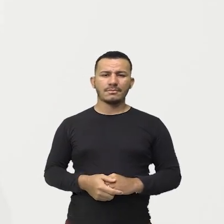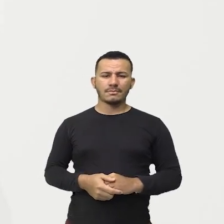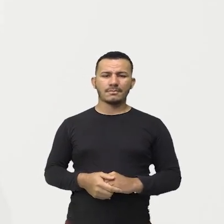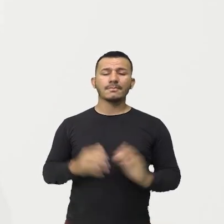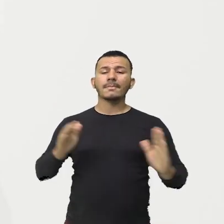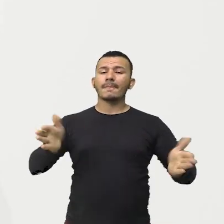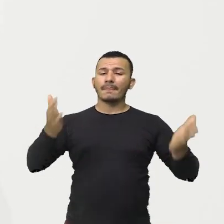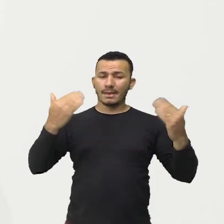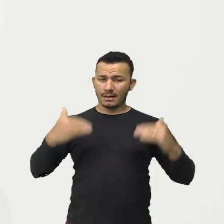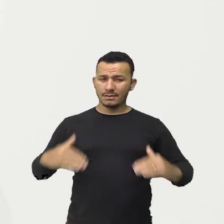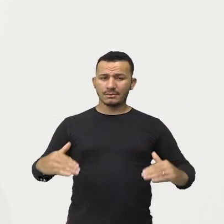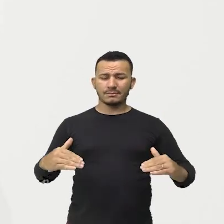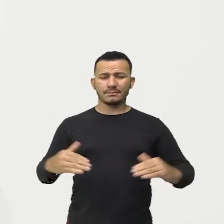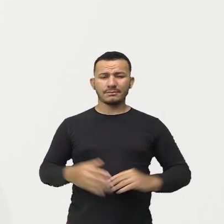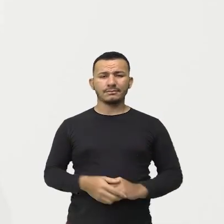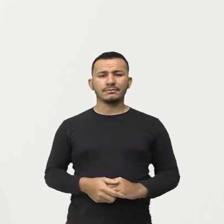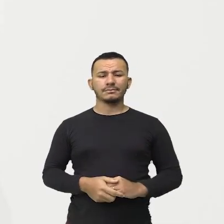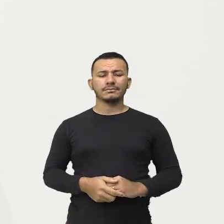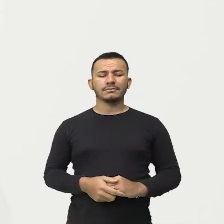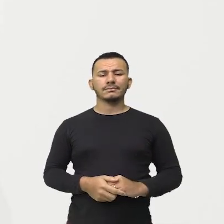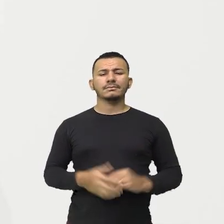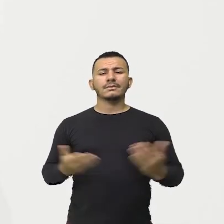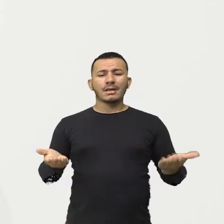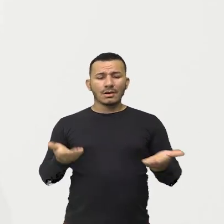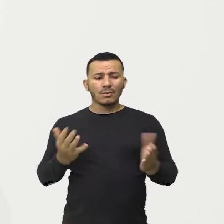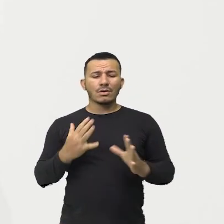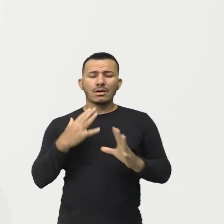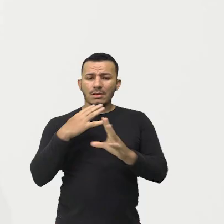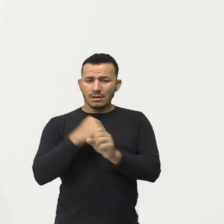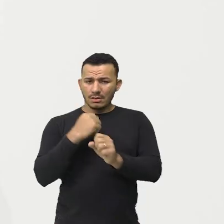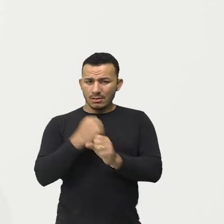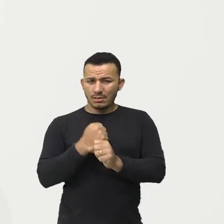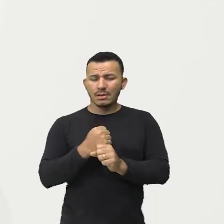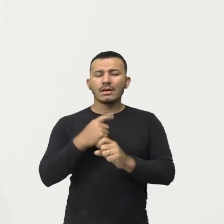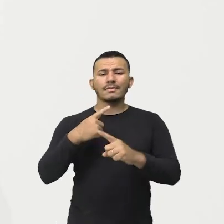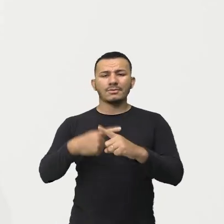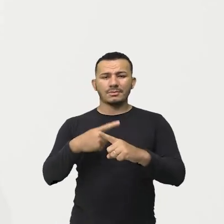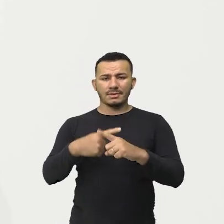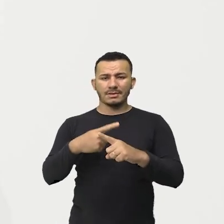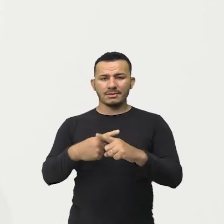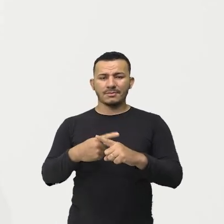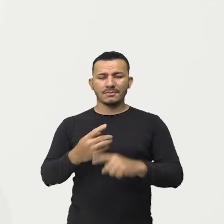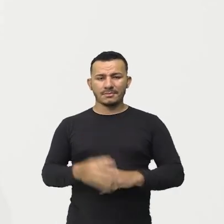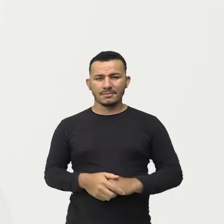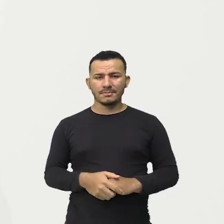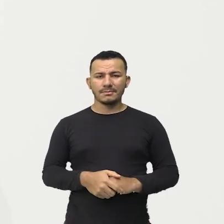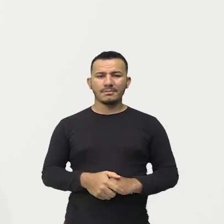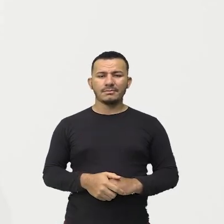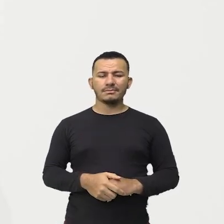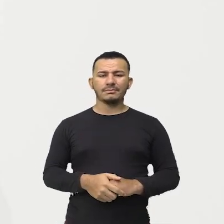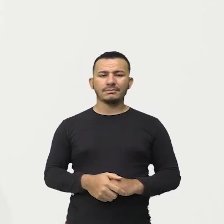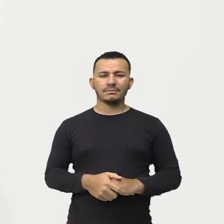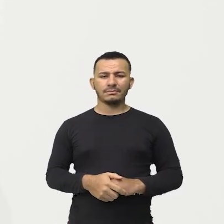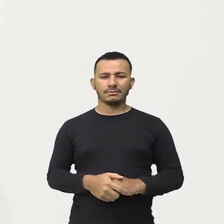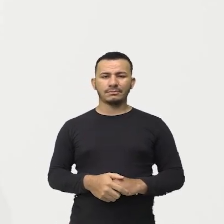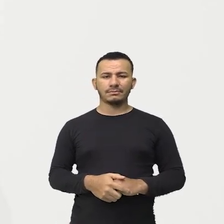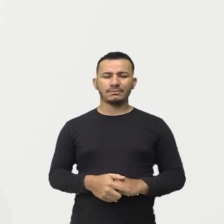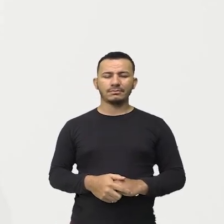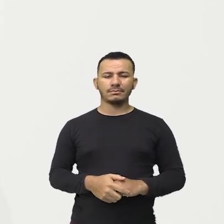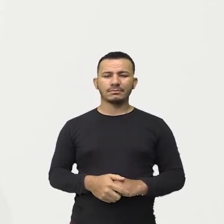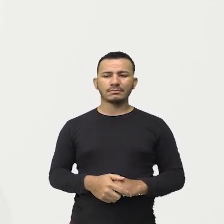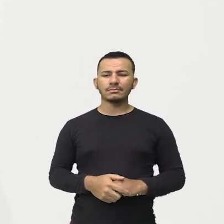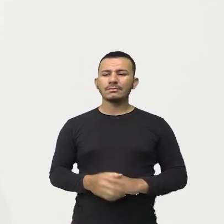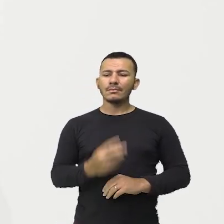é o próximo passo? Resolver agora a multiplicação. Então, vamos